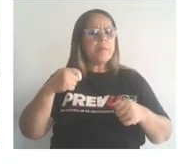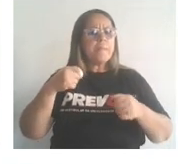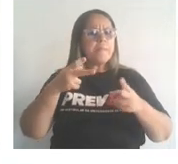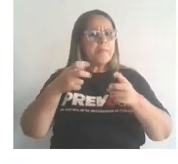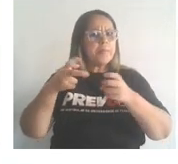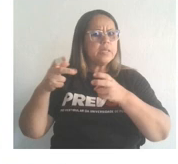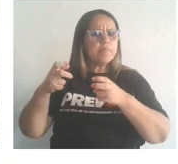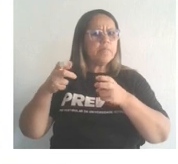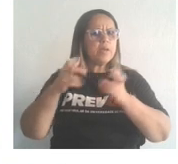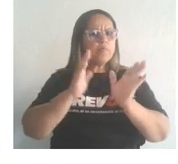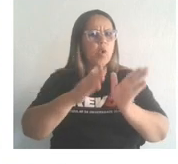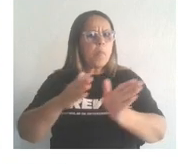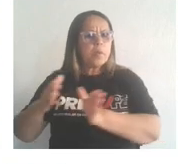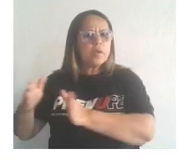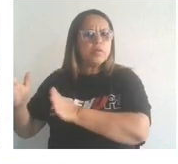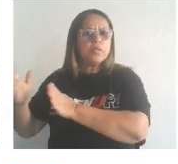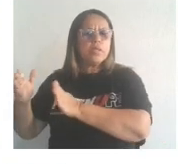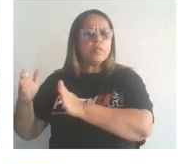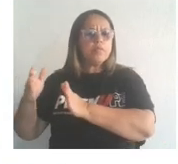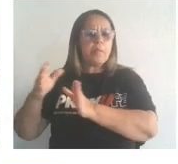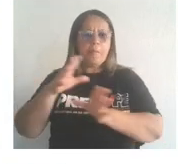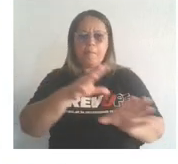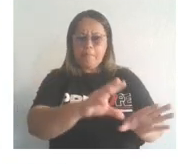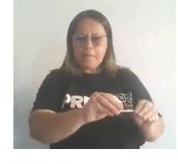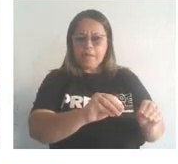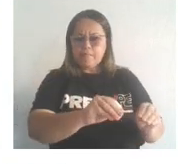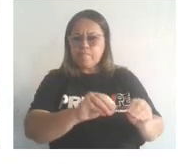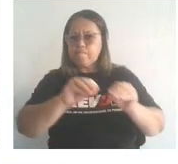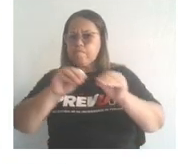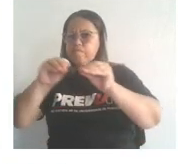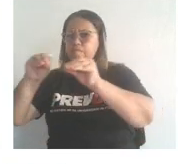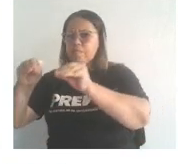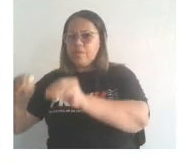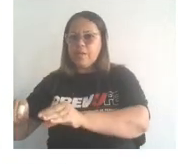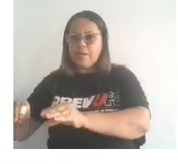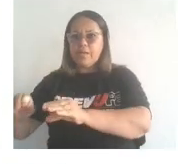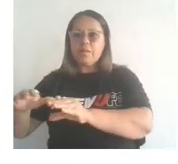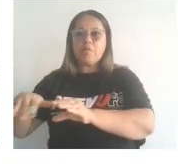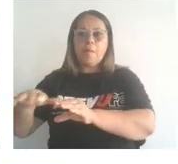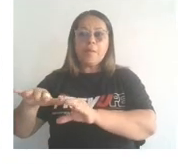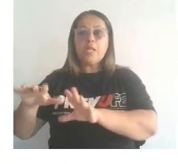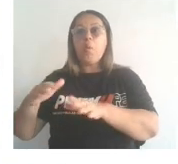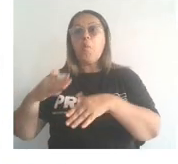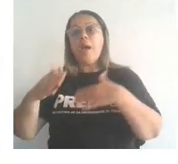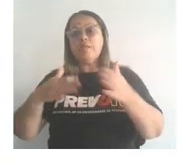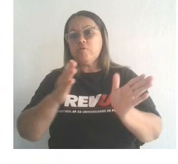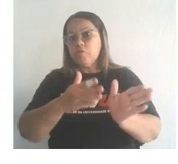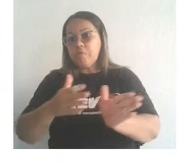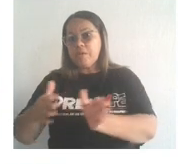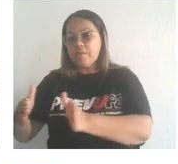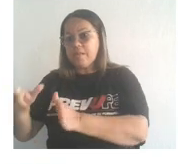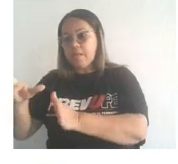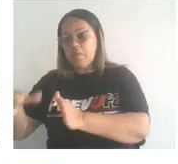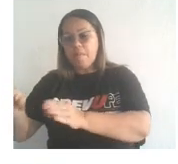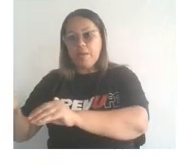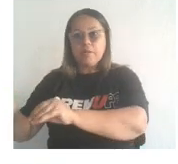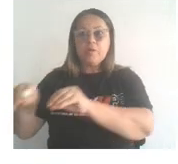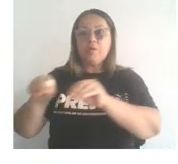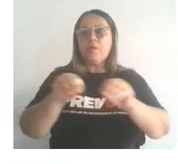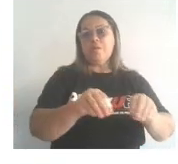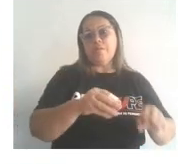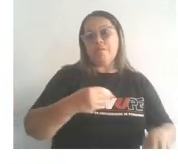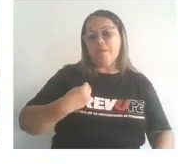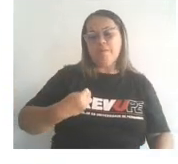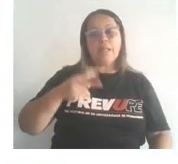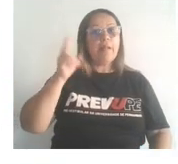que pegam o composto, colocam no ambiente e quais os processos que pegam esse composto do ambiente e colocam para a